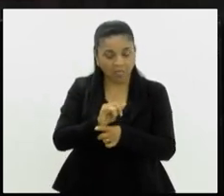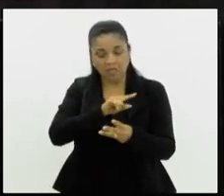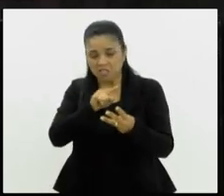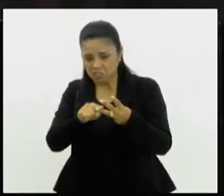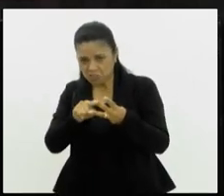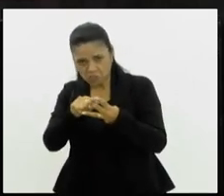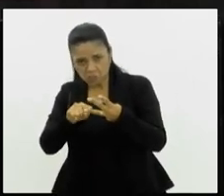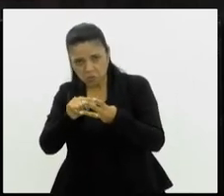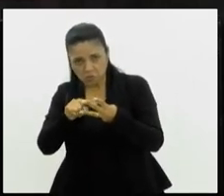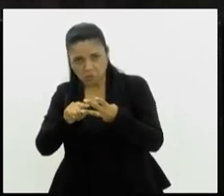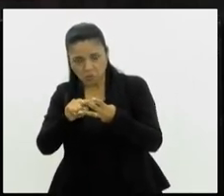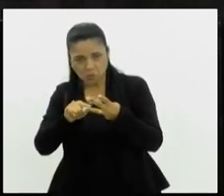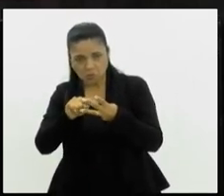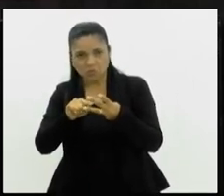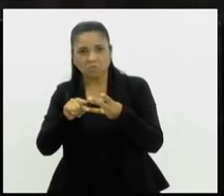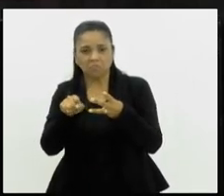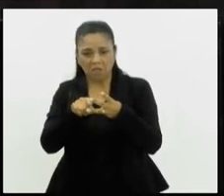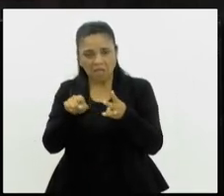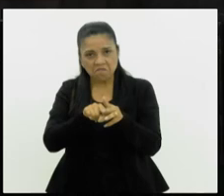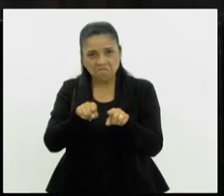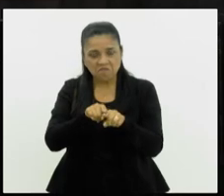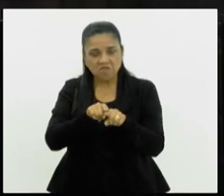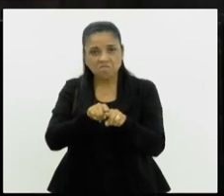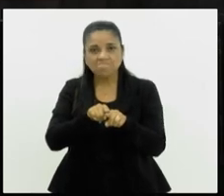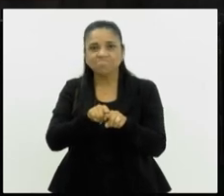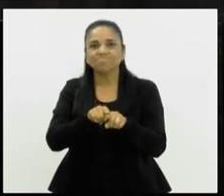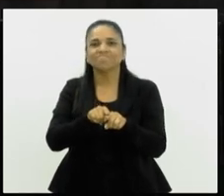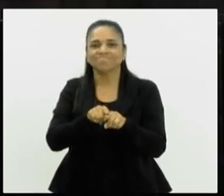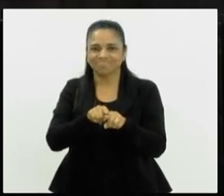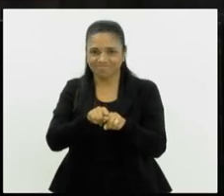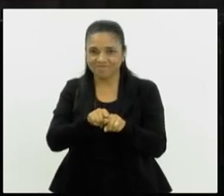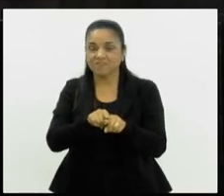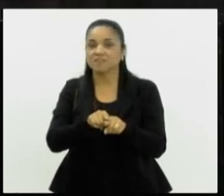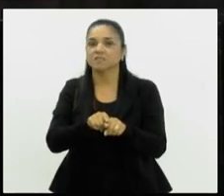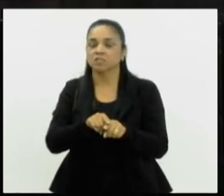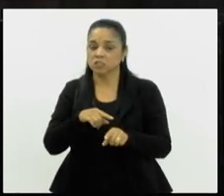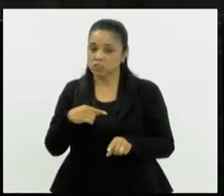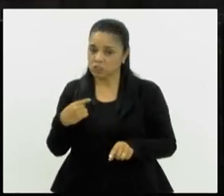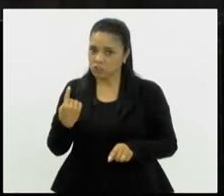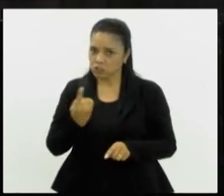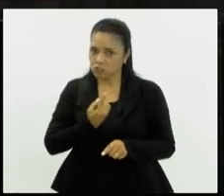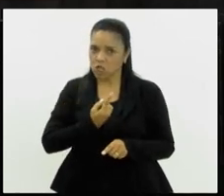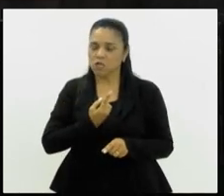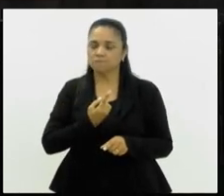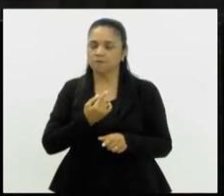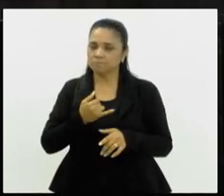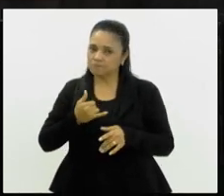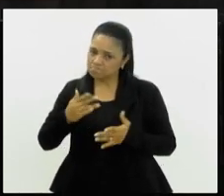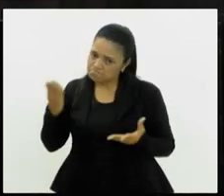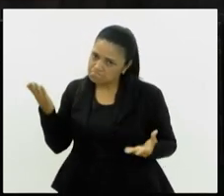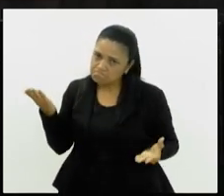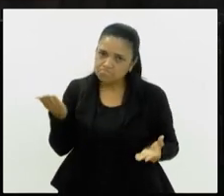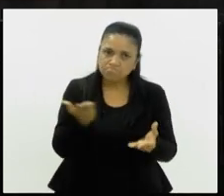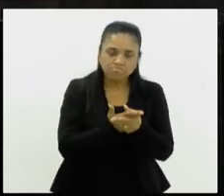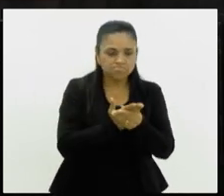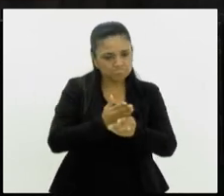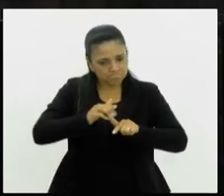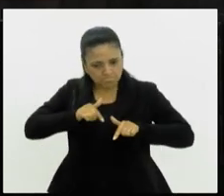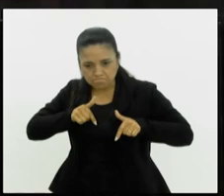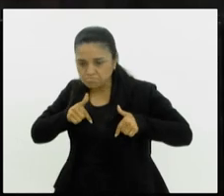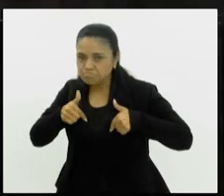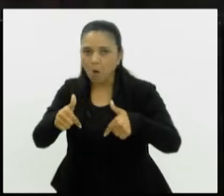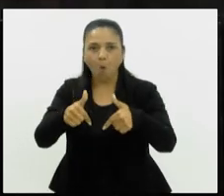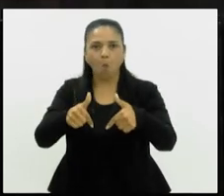que, né, que nós vamos tomar todas as medidas cabíveis e possíveis,